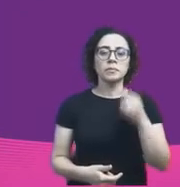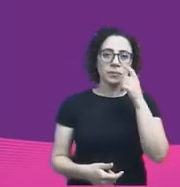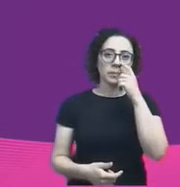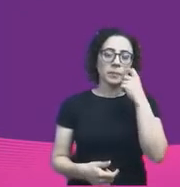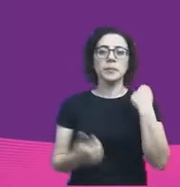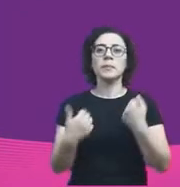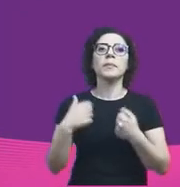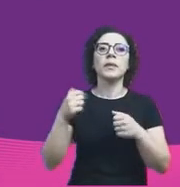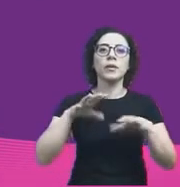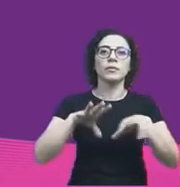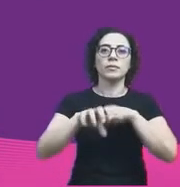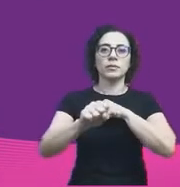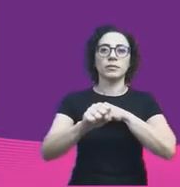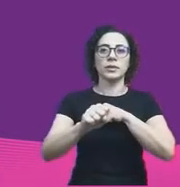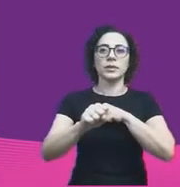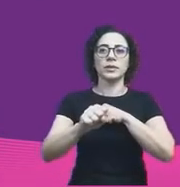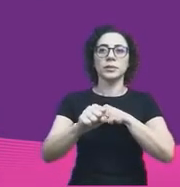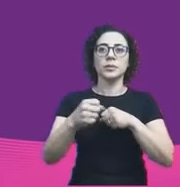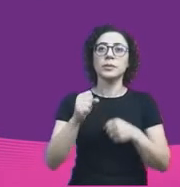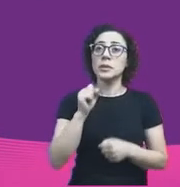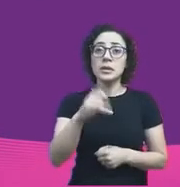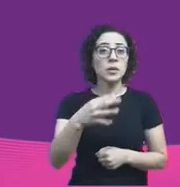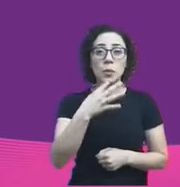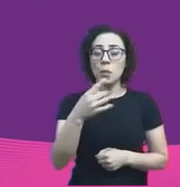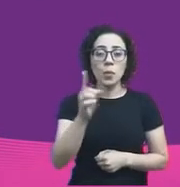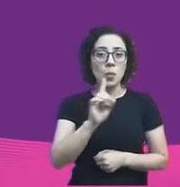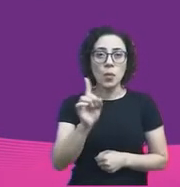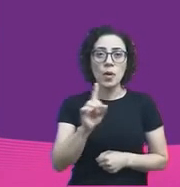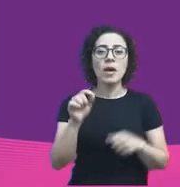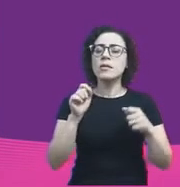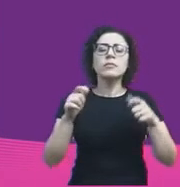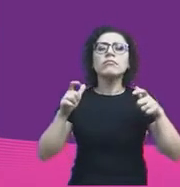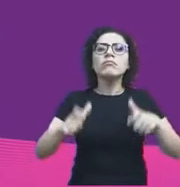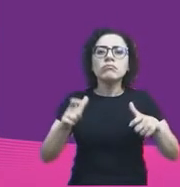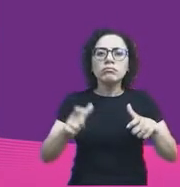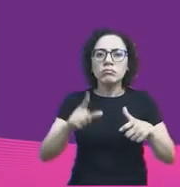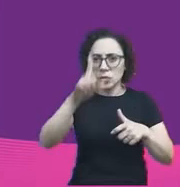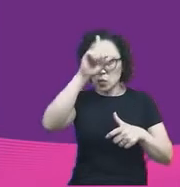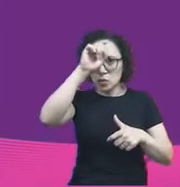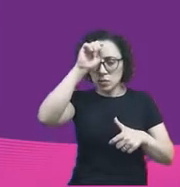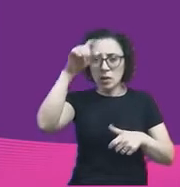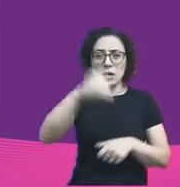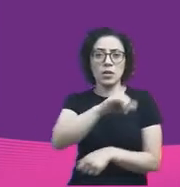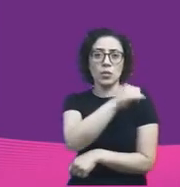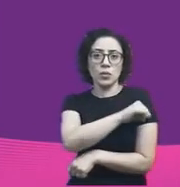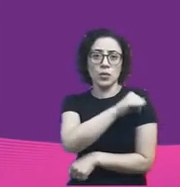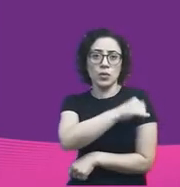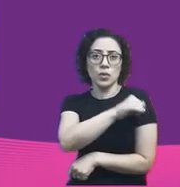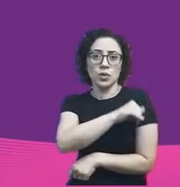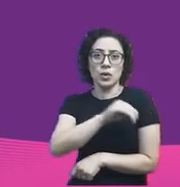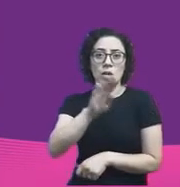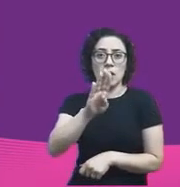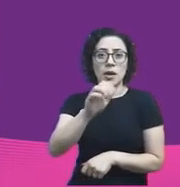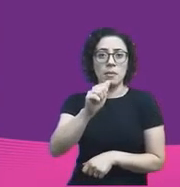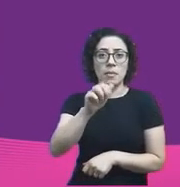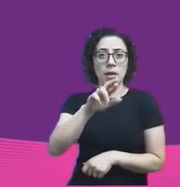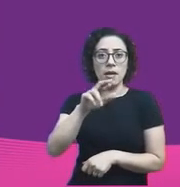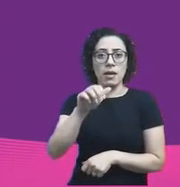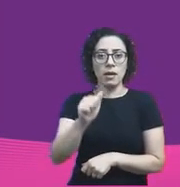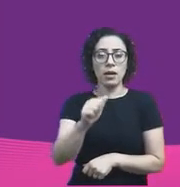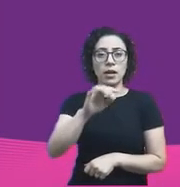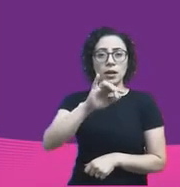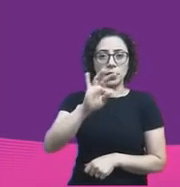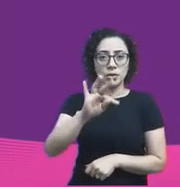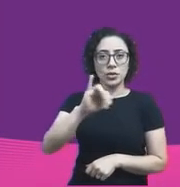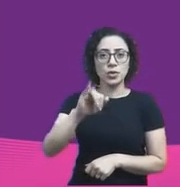Para os que não conhecem, o Americas Medical City é um complexo médico na Barra da Tijuca, composto de 5 blocos, 2 hospitais,